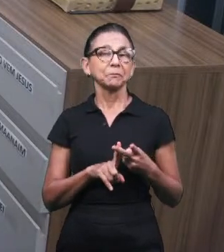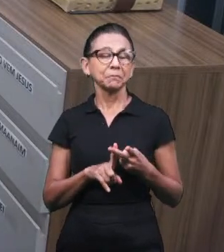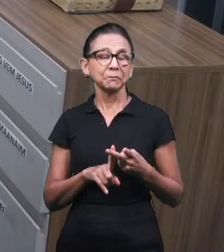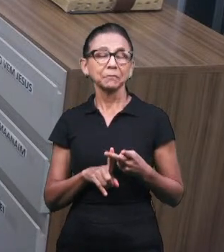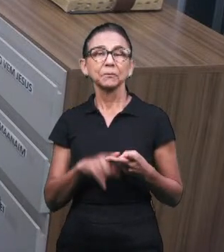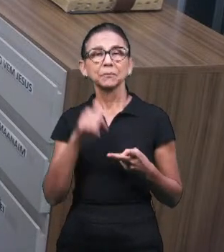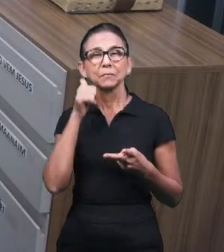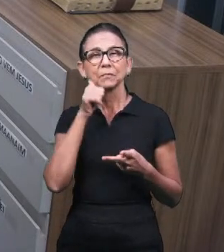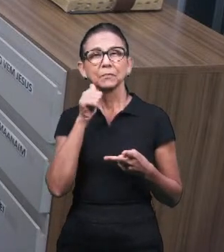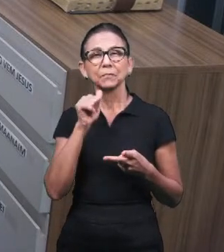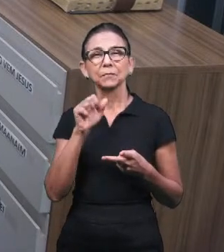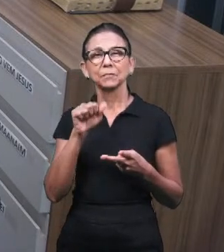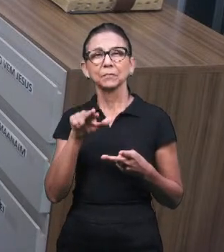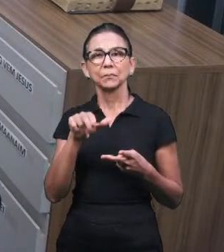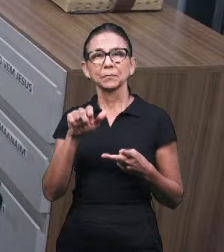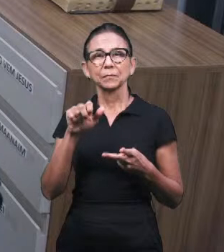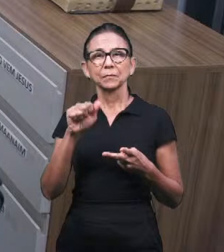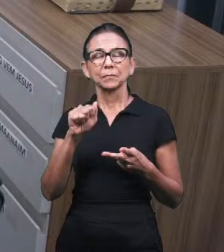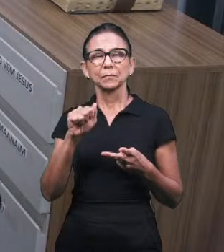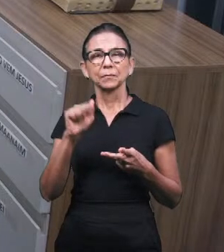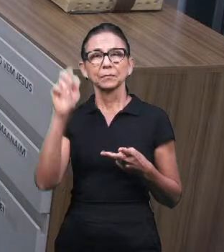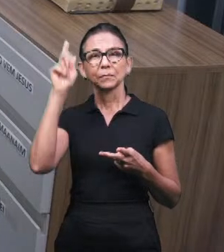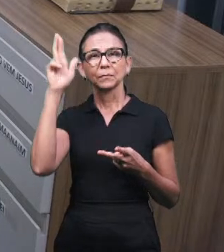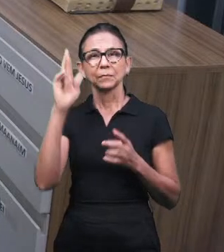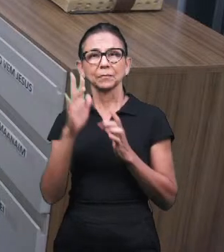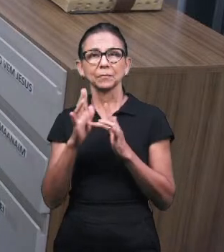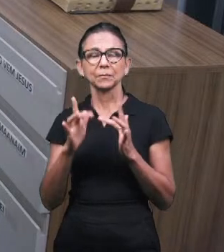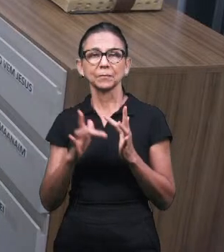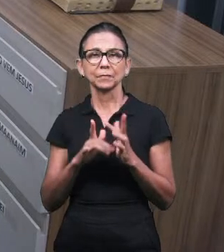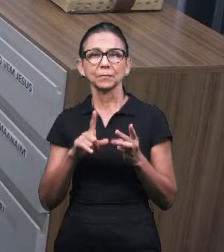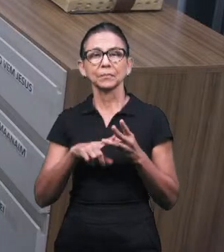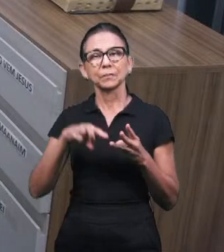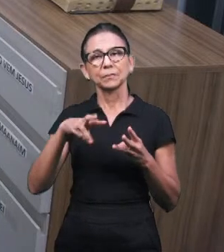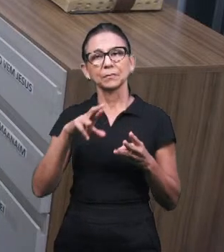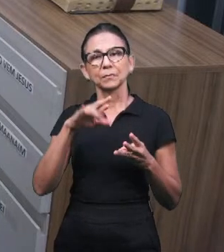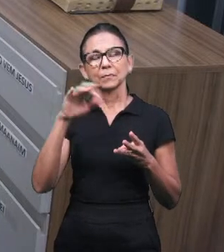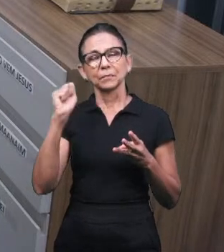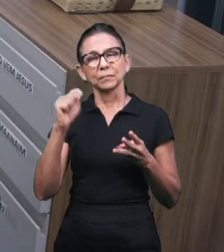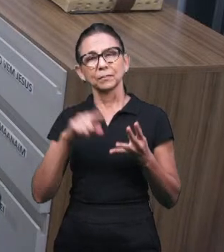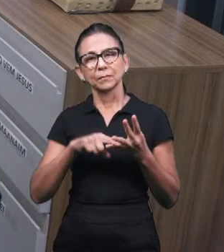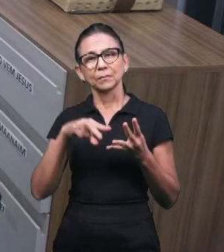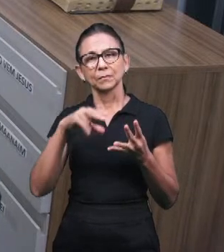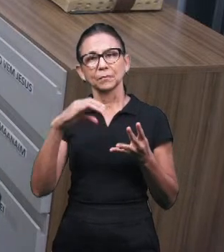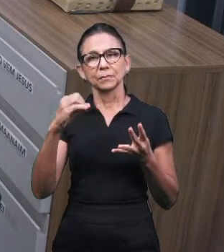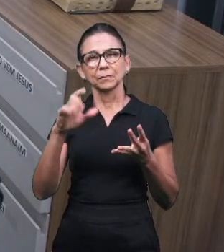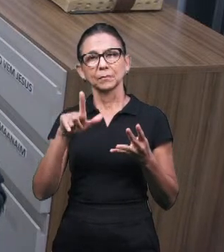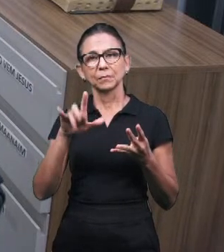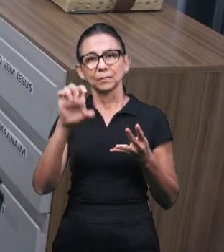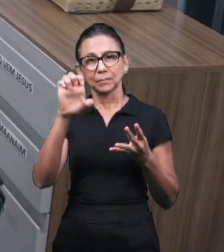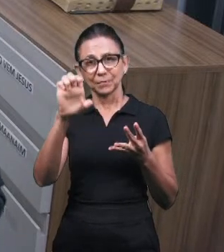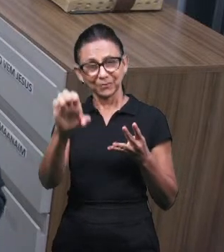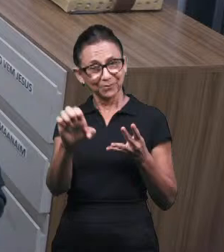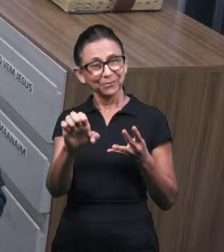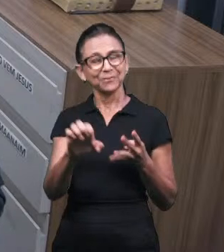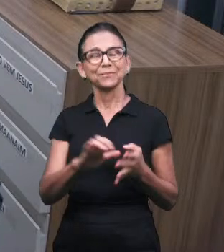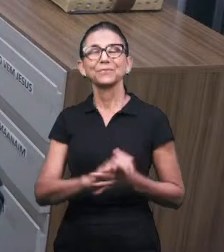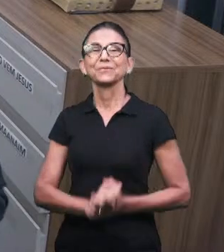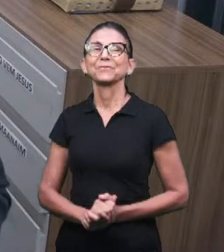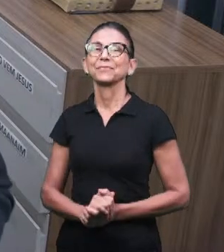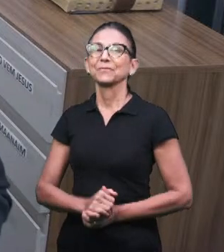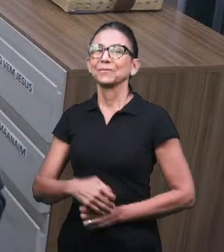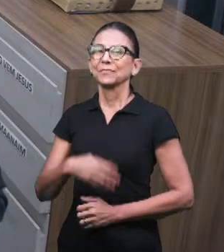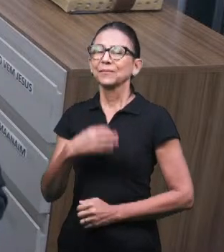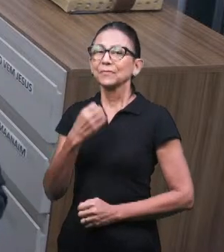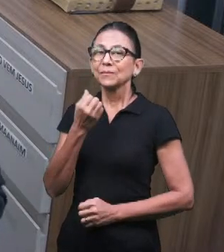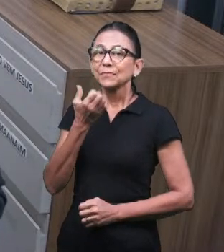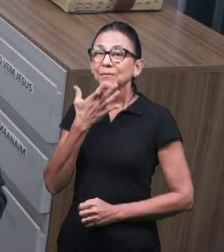do Senhor. A Maria Cícera Santos Pedrosa está conosco também. A Nicole Silva. Amém. Como é bom ver as